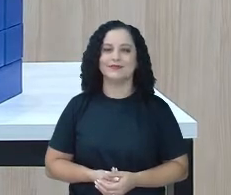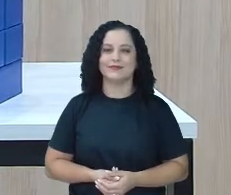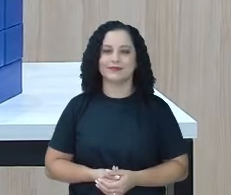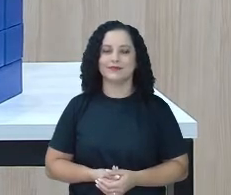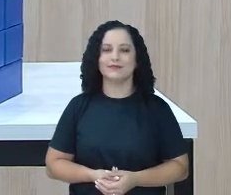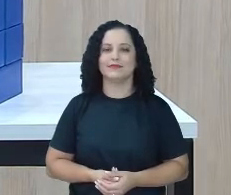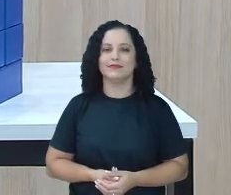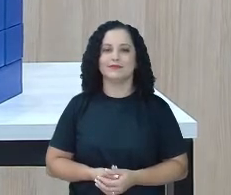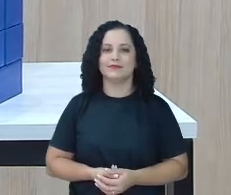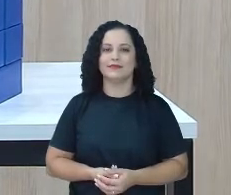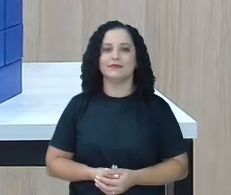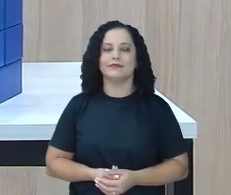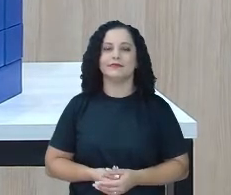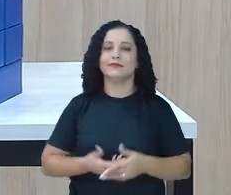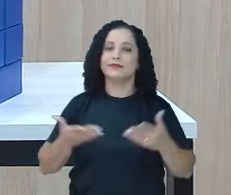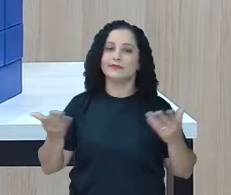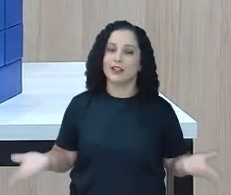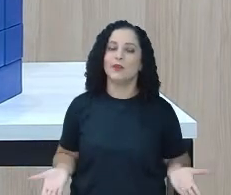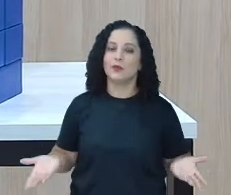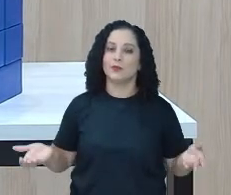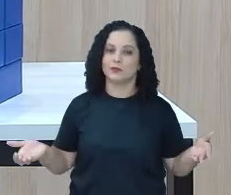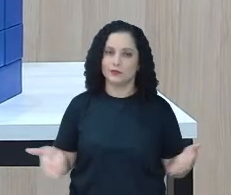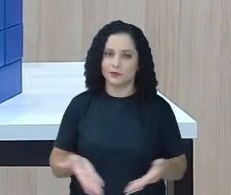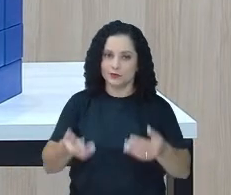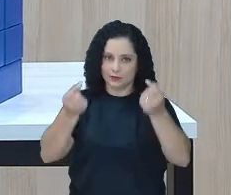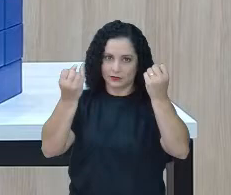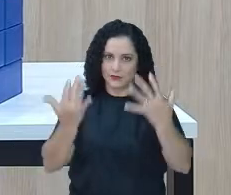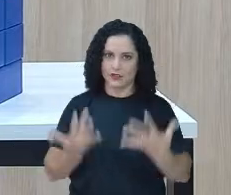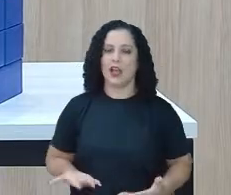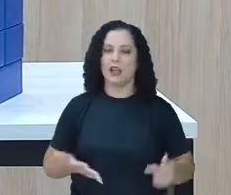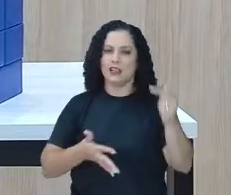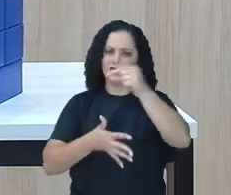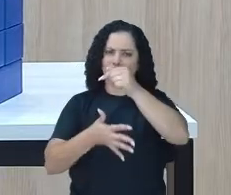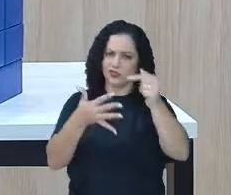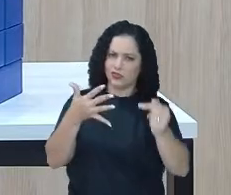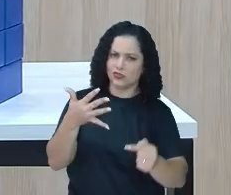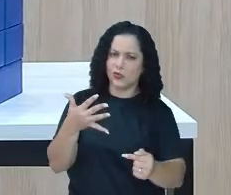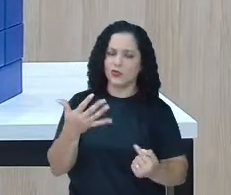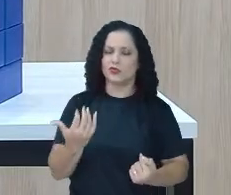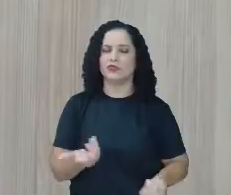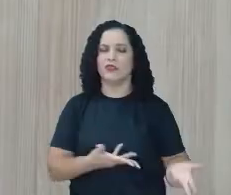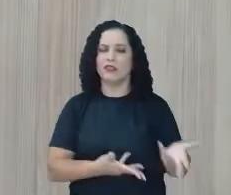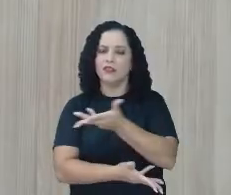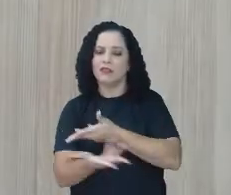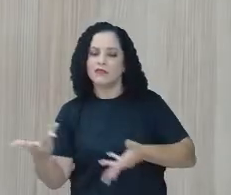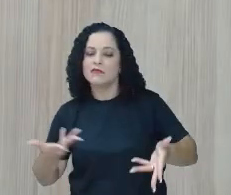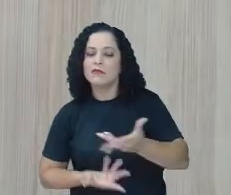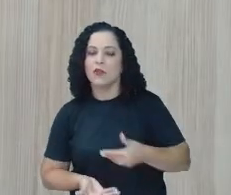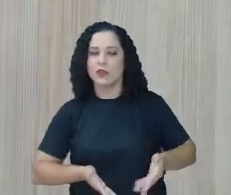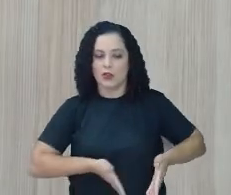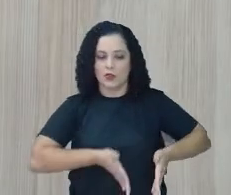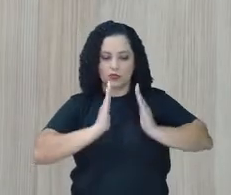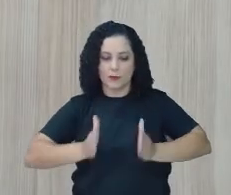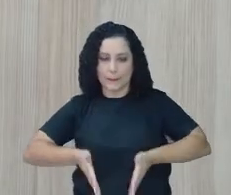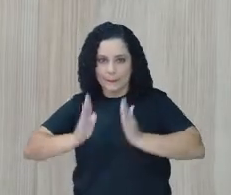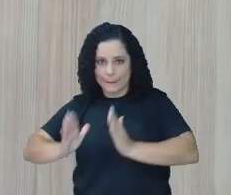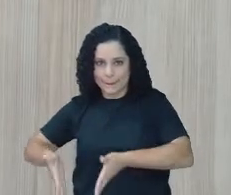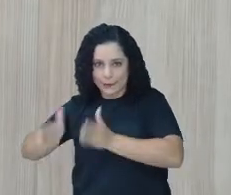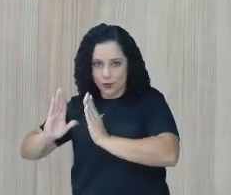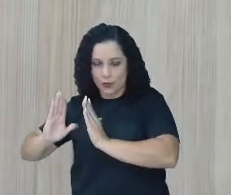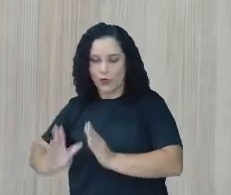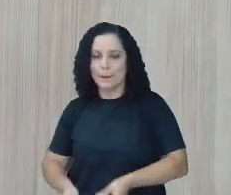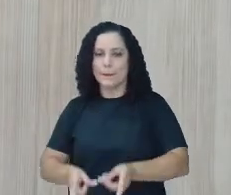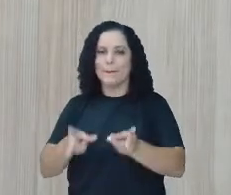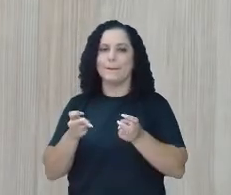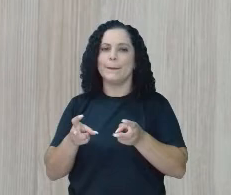sim. Ó, pessoal, vê só. Nessas questões aí, envolvendo o bloco, você pode notar